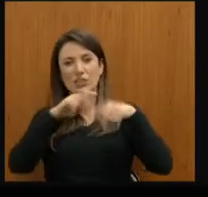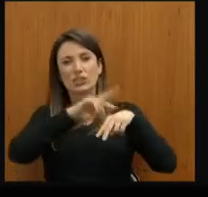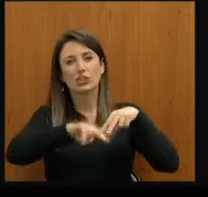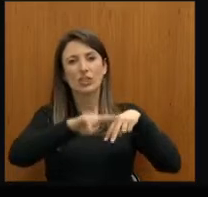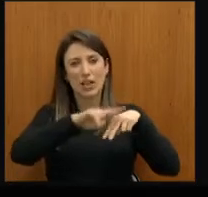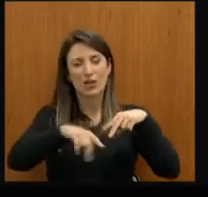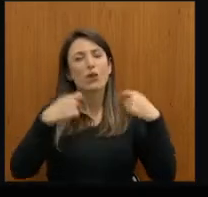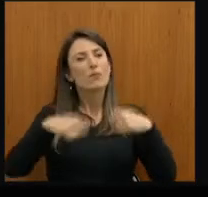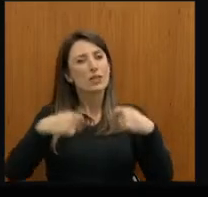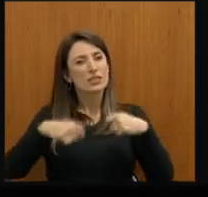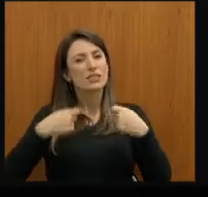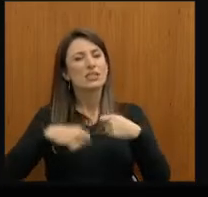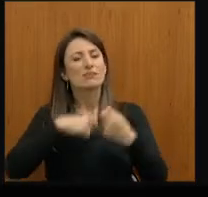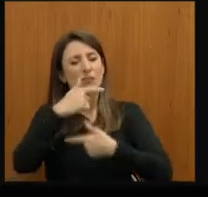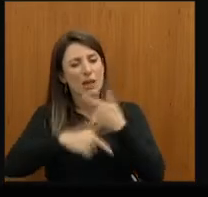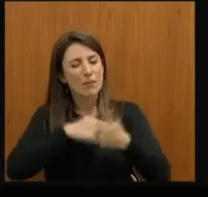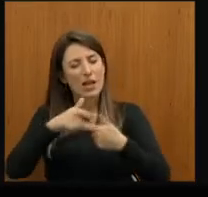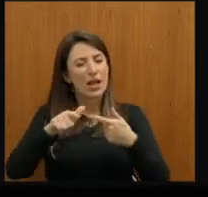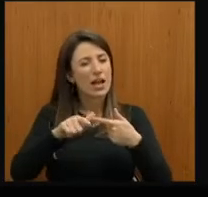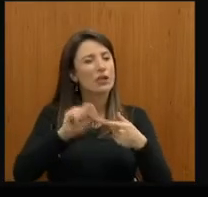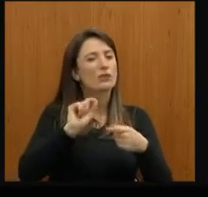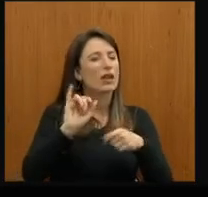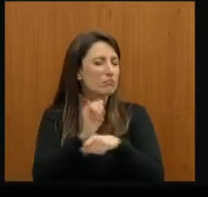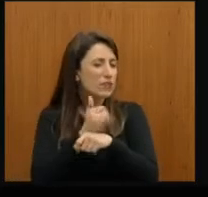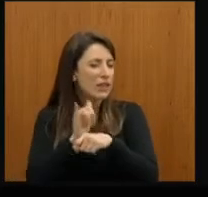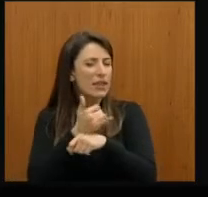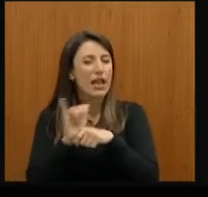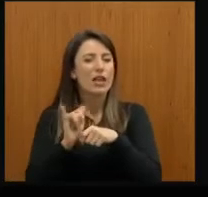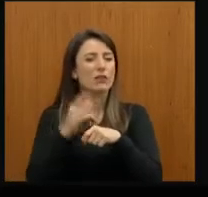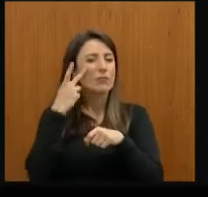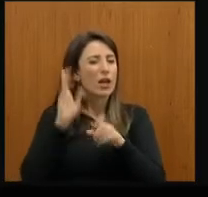que coletivo né pode passar um